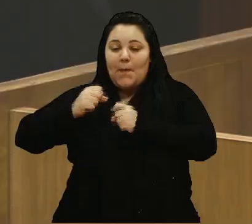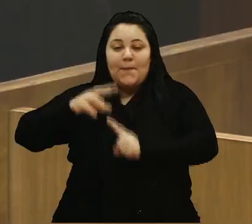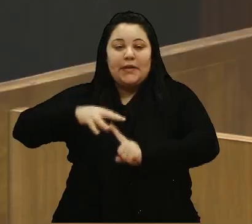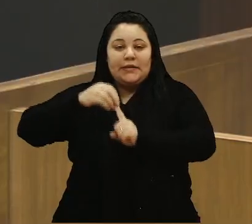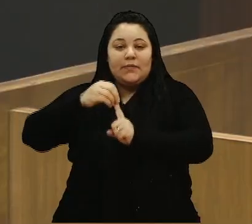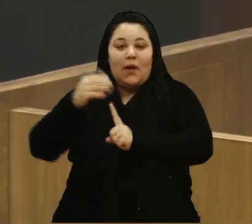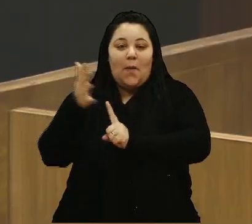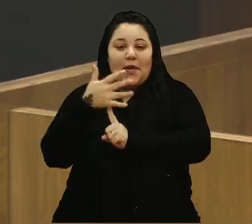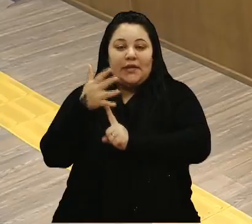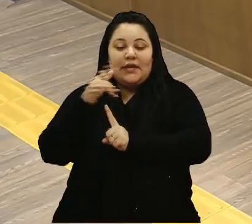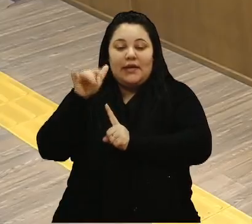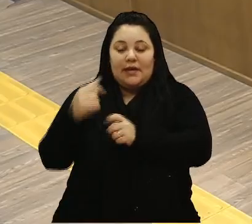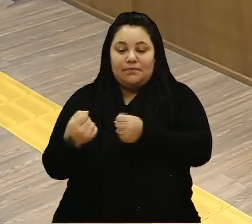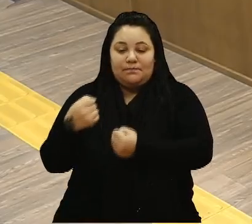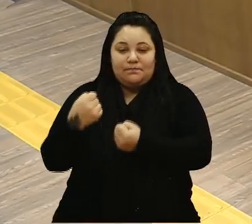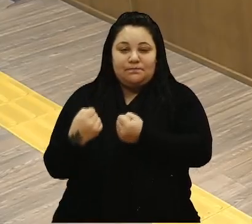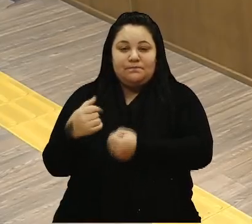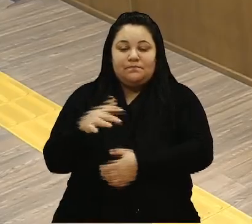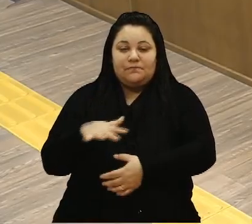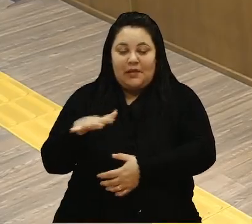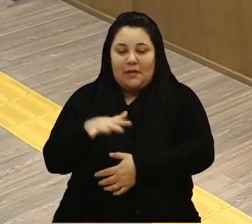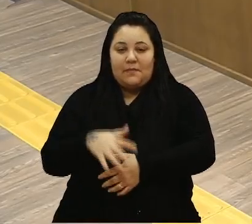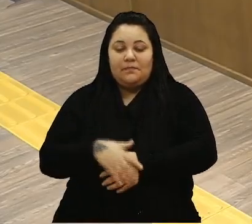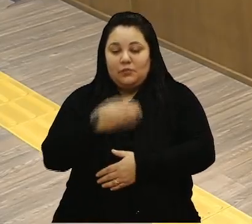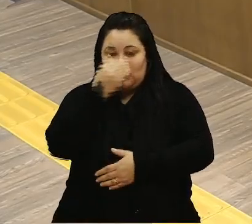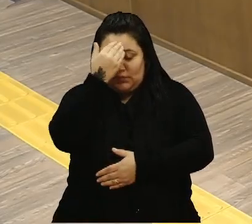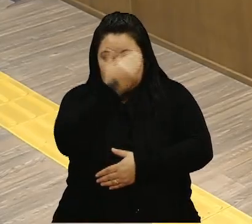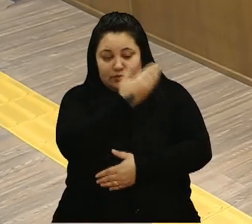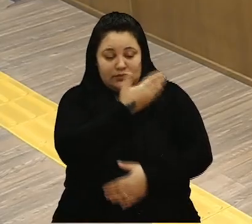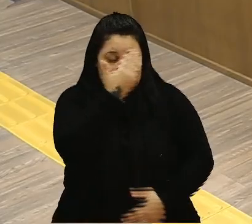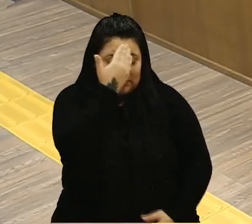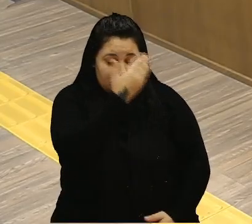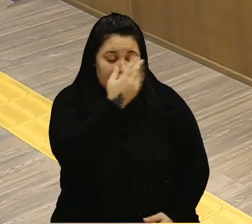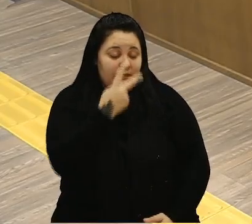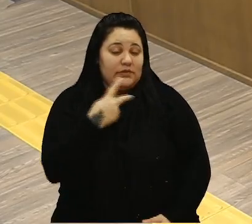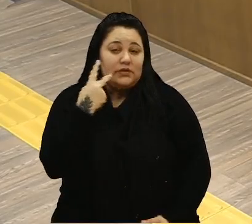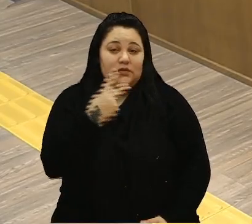automobilismo. Muito obrigado. Obrigado, vereador Wagner Petrini.